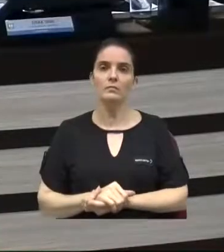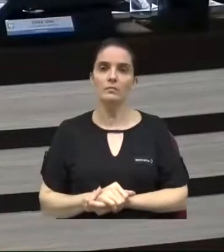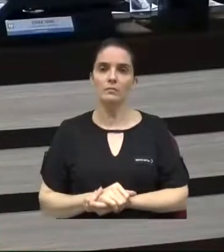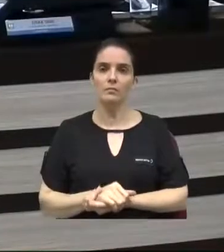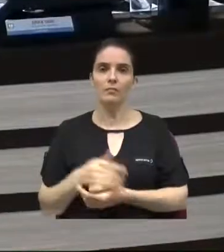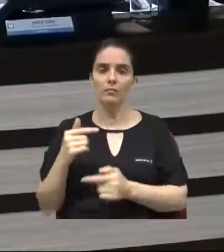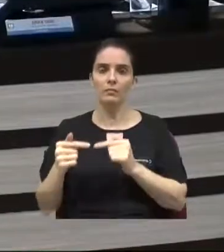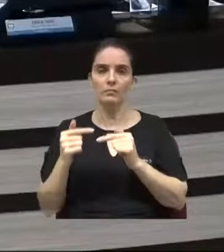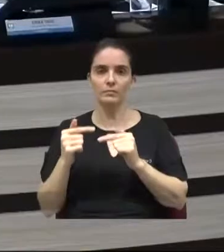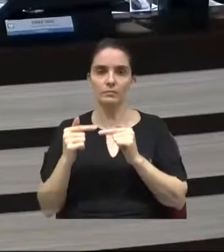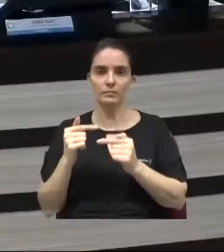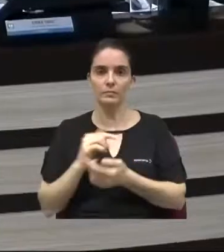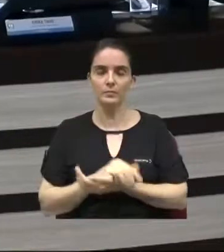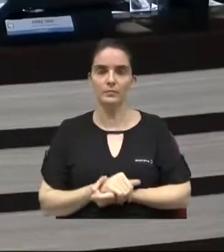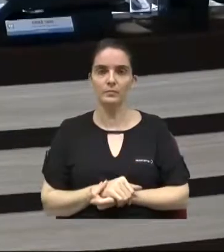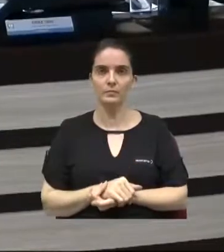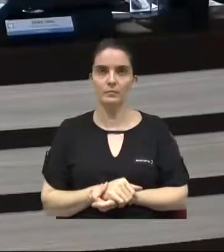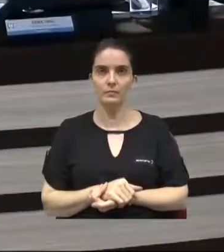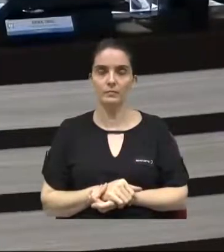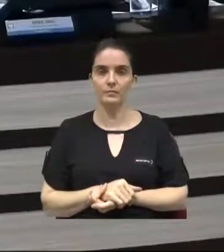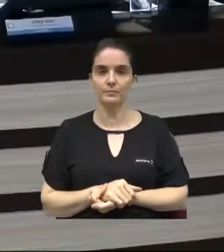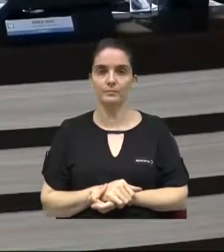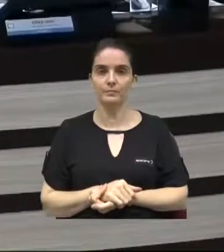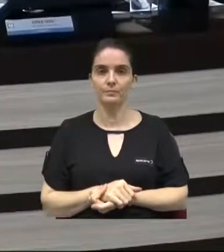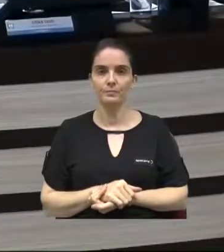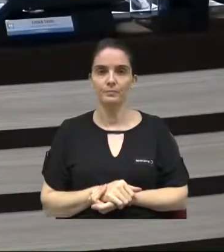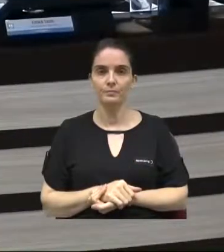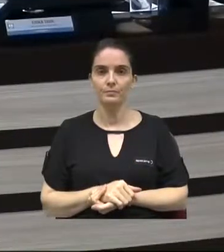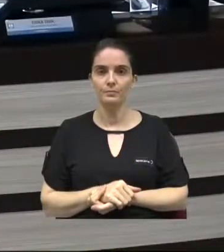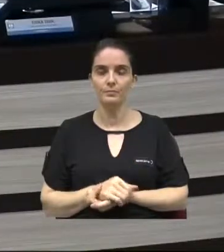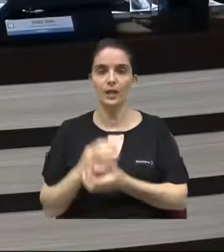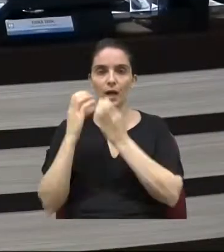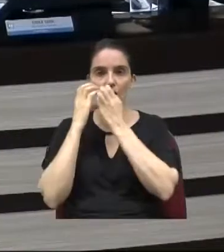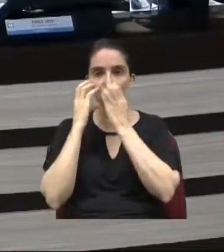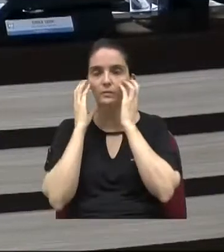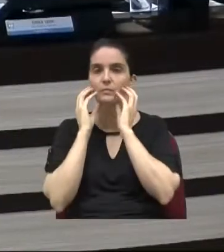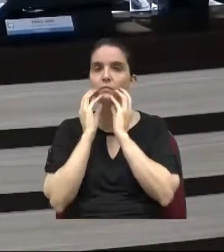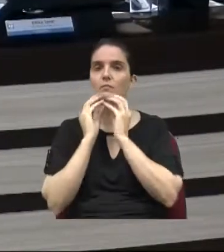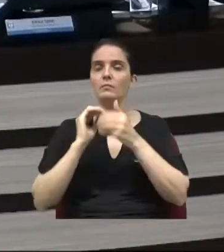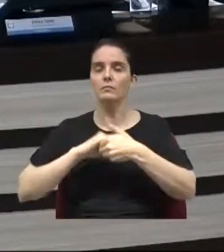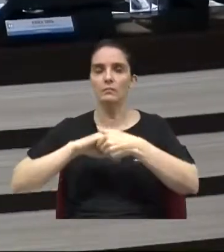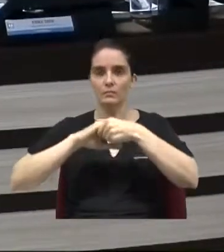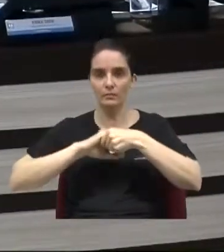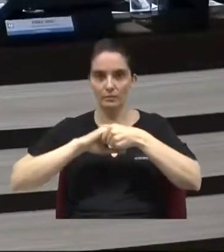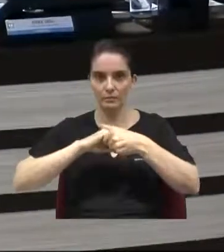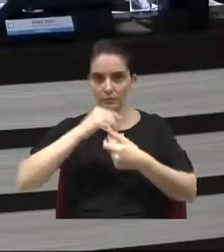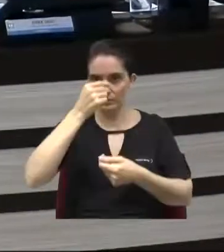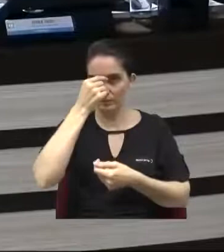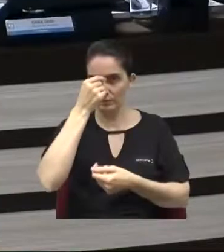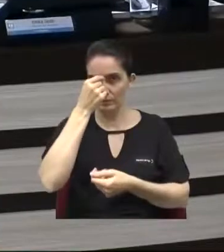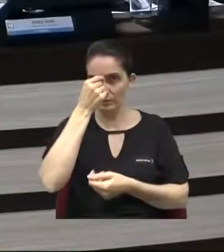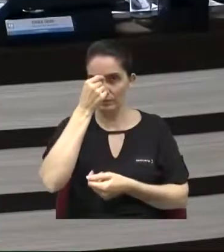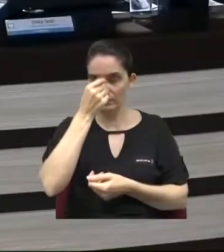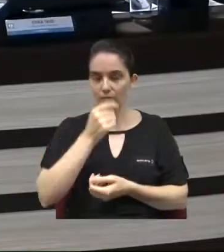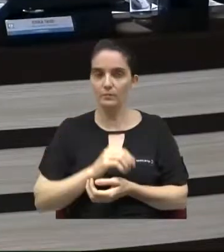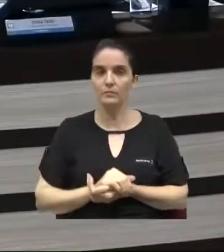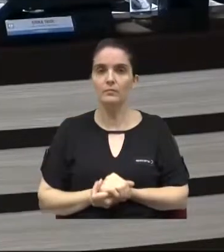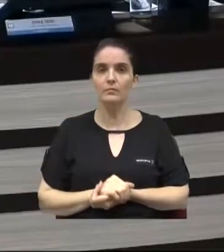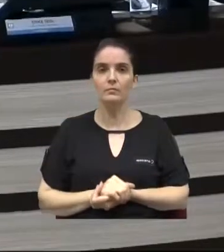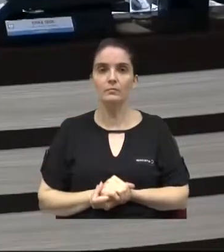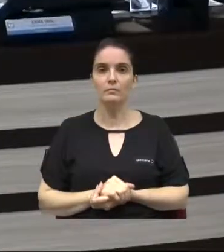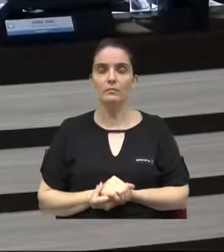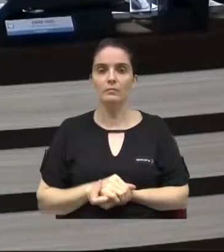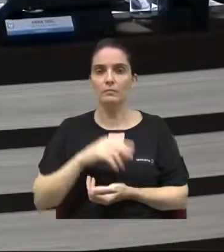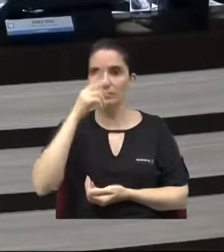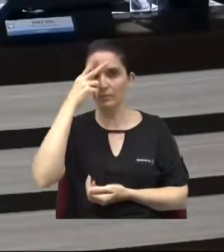Continua em discussão. Gostaria. A palavra, vereador Mirda Lanche. Parabenizar ao Jorge por esse requerimento. E